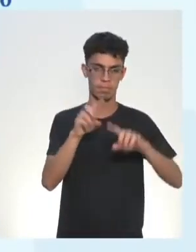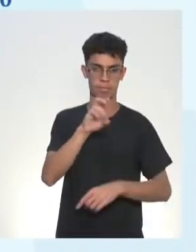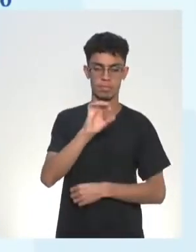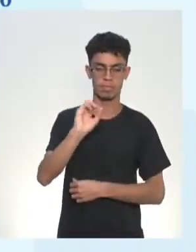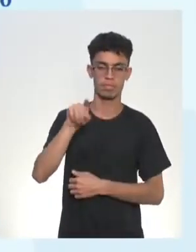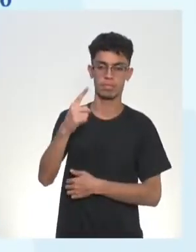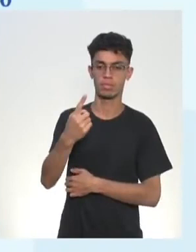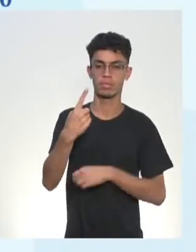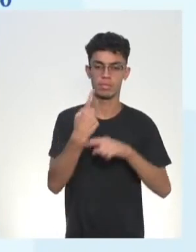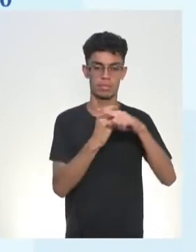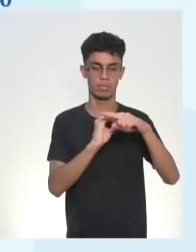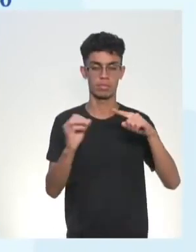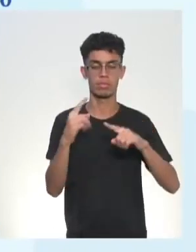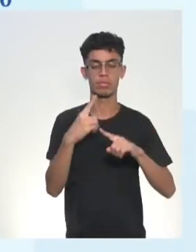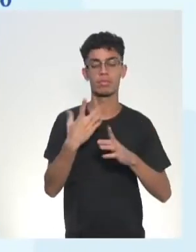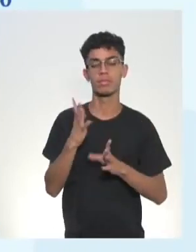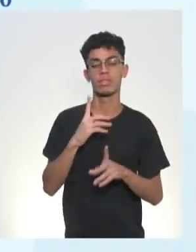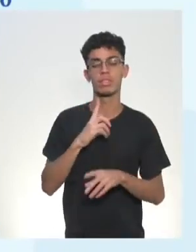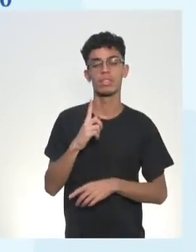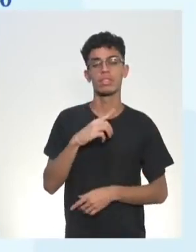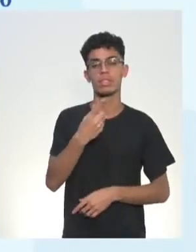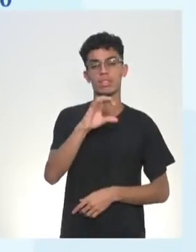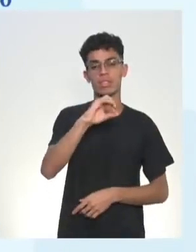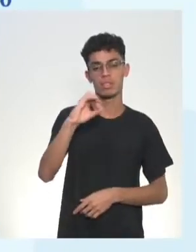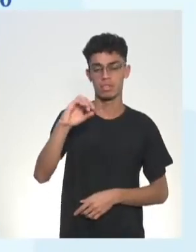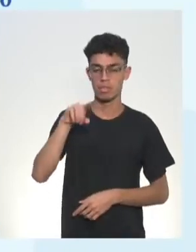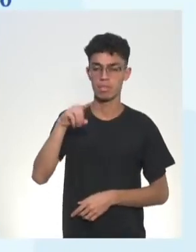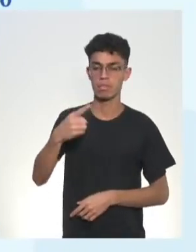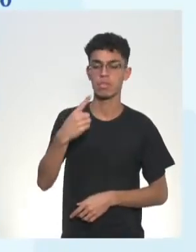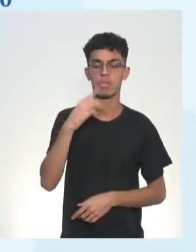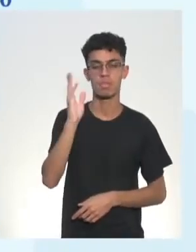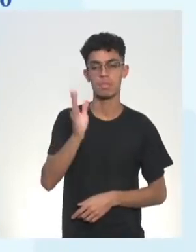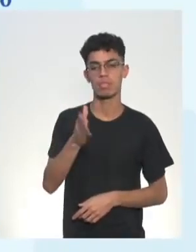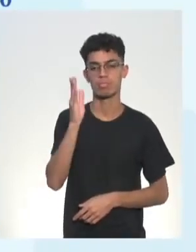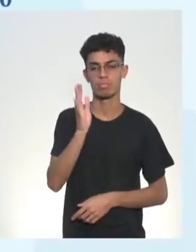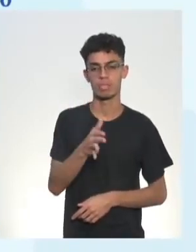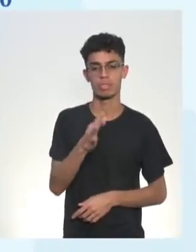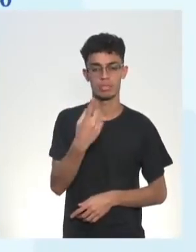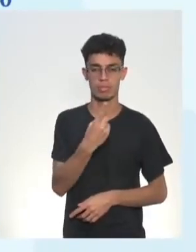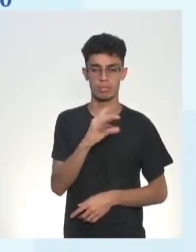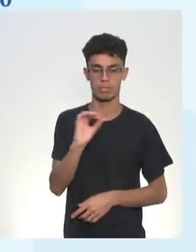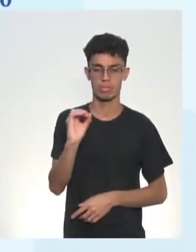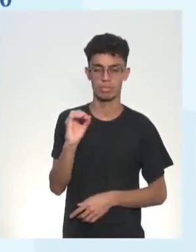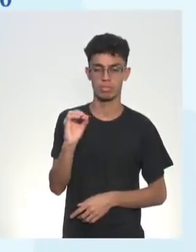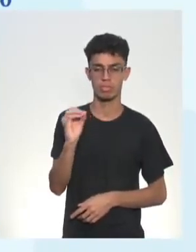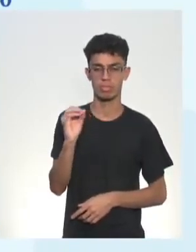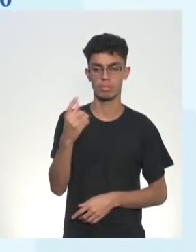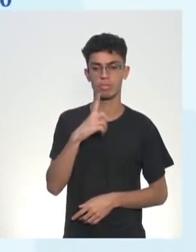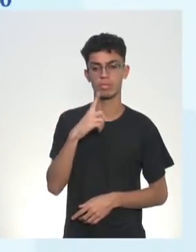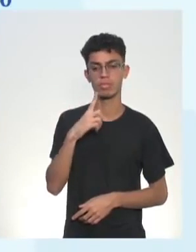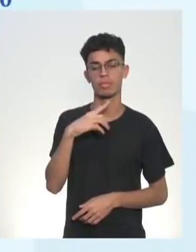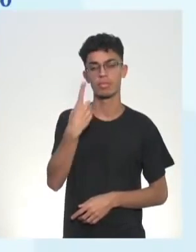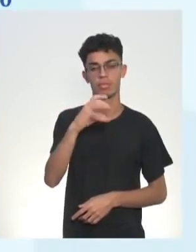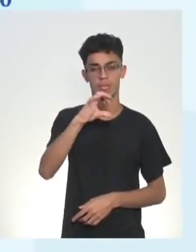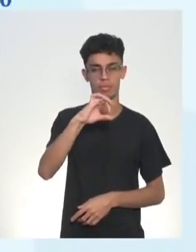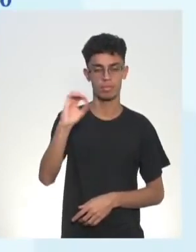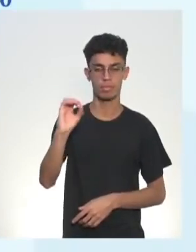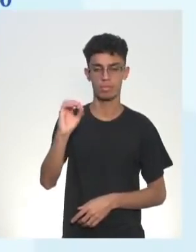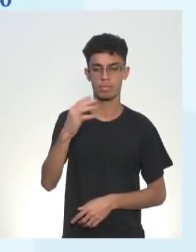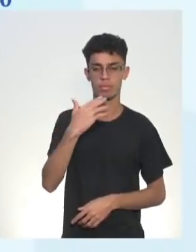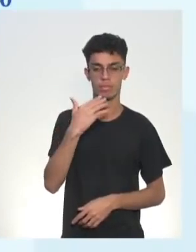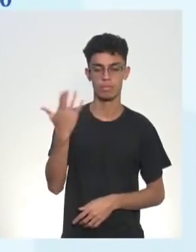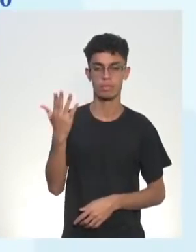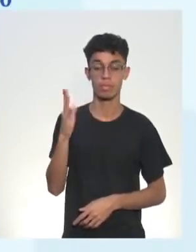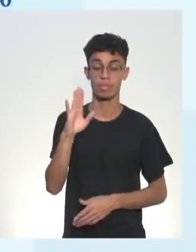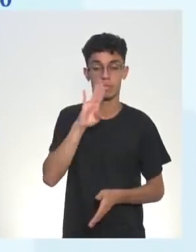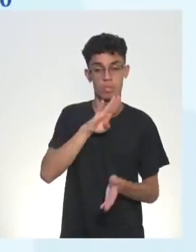aí 190 mil. Aí, quando a gente vai dividir por 100, a gente corta lá 2 zeros de cima e 2 de baixo, vai dar no total 1.900.